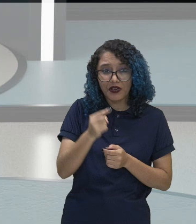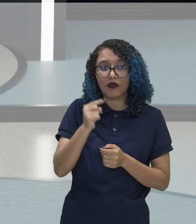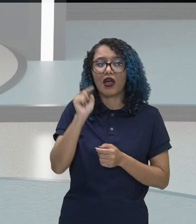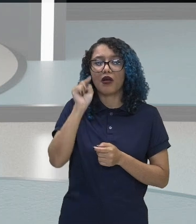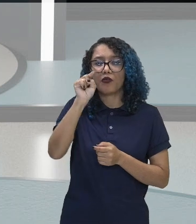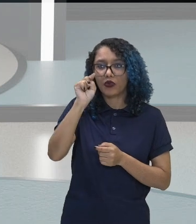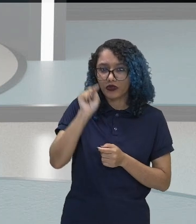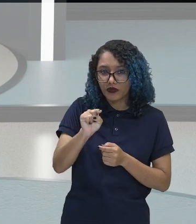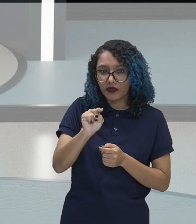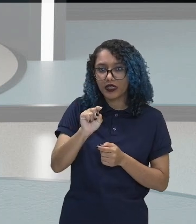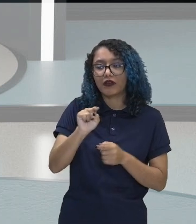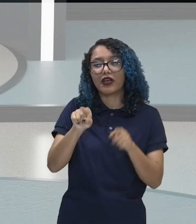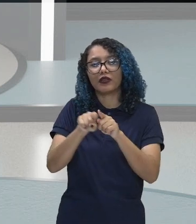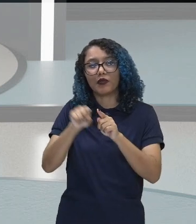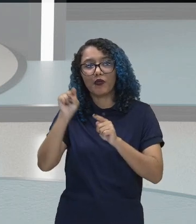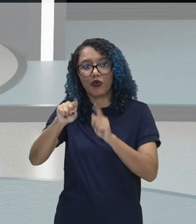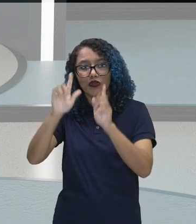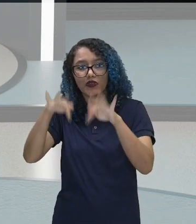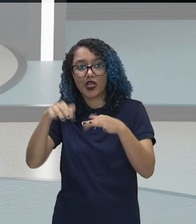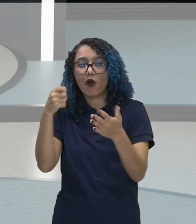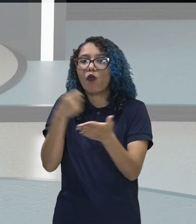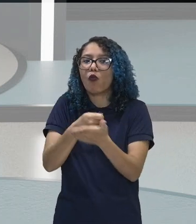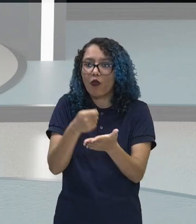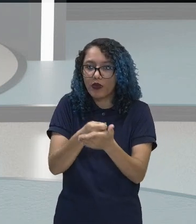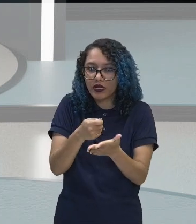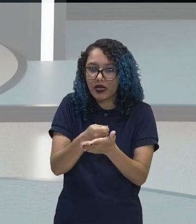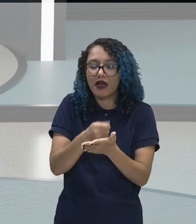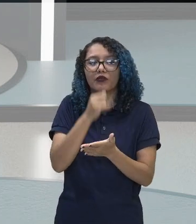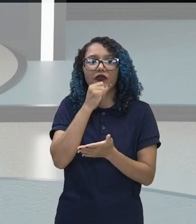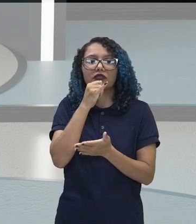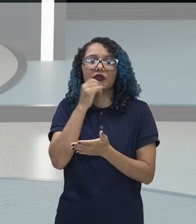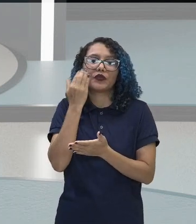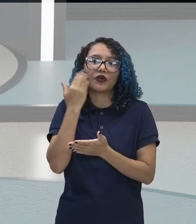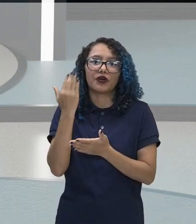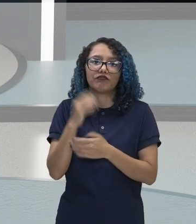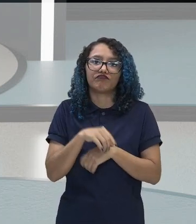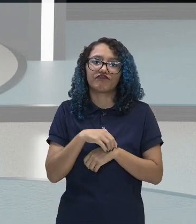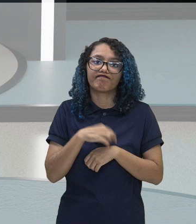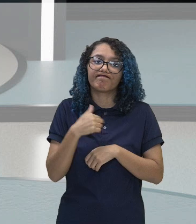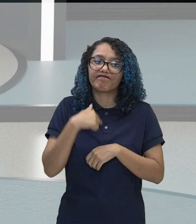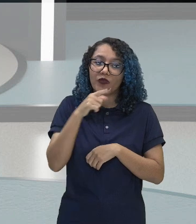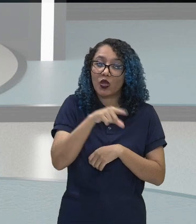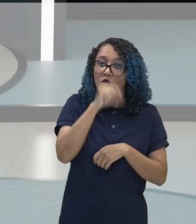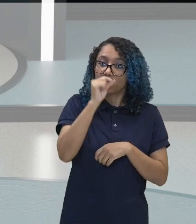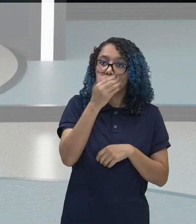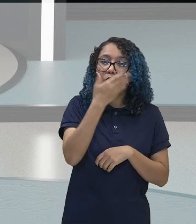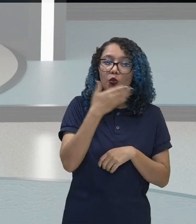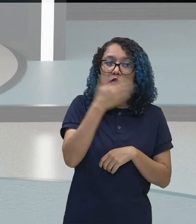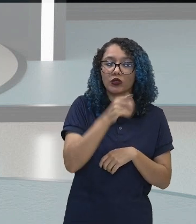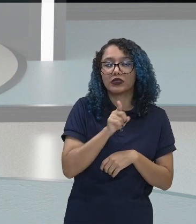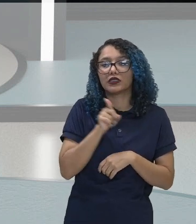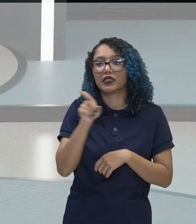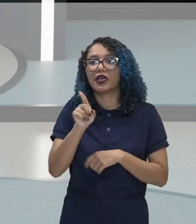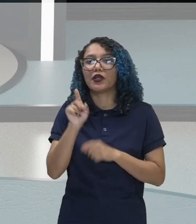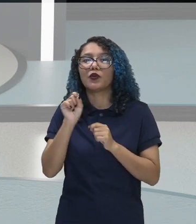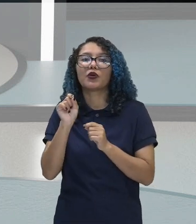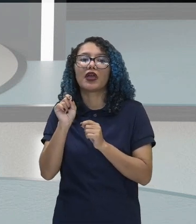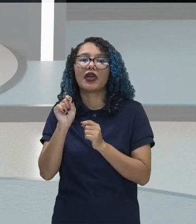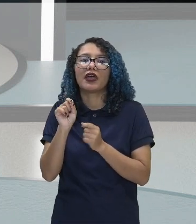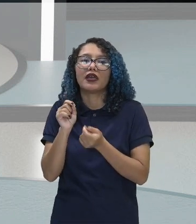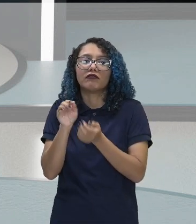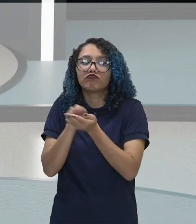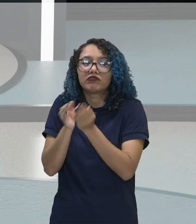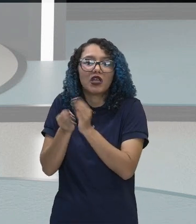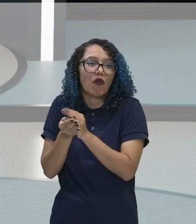é obrigatório. Veja o exemplo. Eu prefiro doces, ele, salgados. Suprimiu aí uma